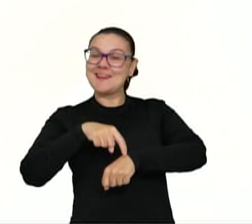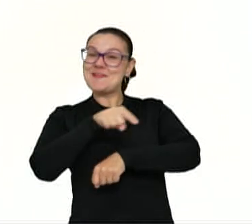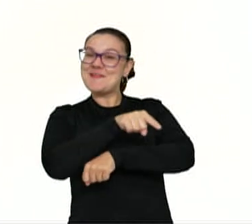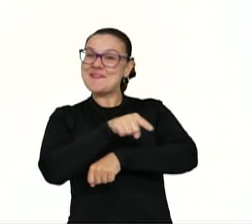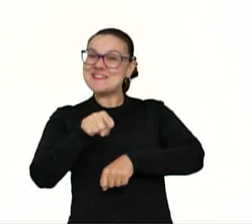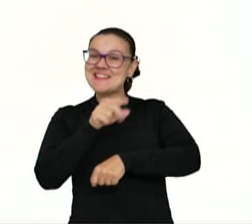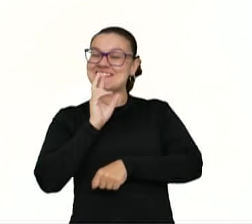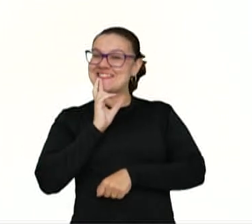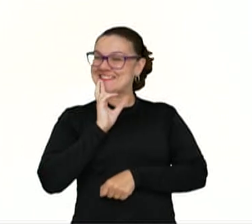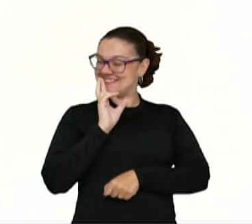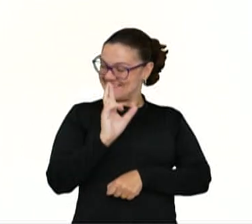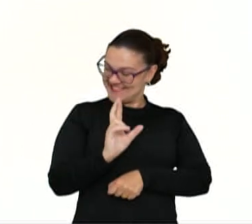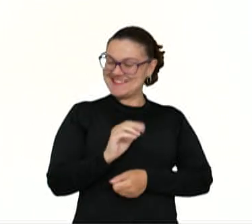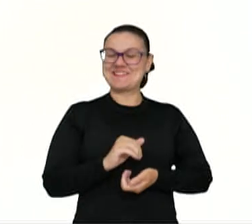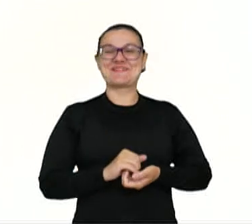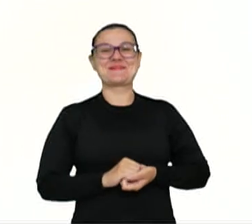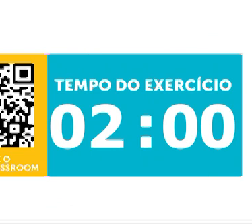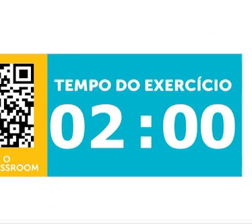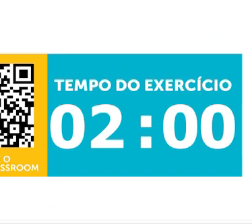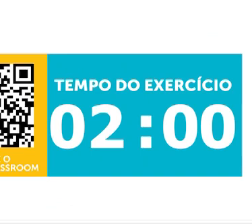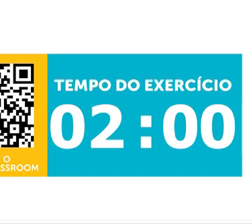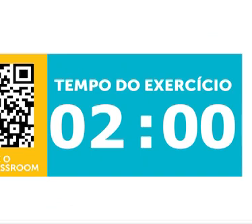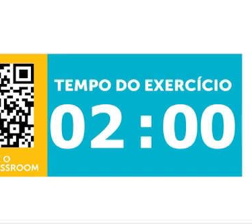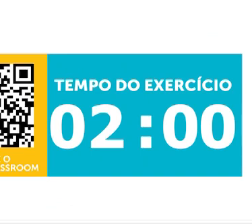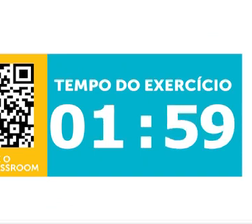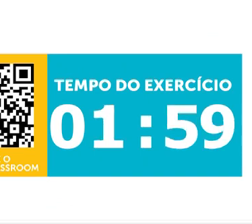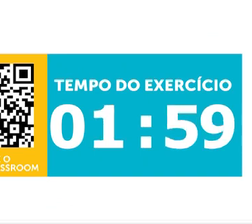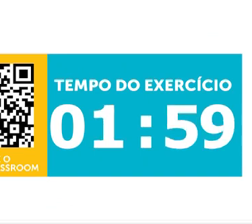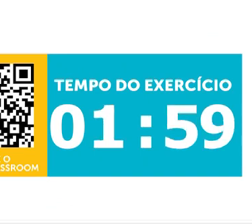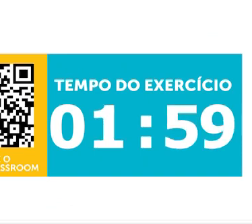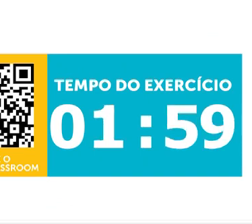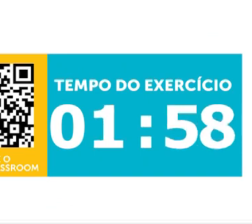você, você responde essa e a gente já volta.